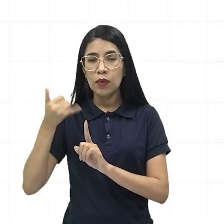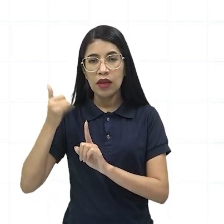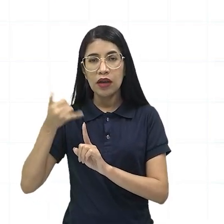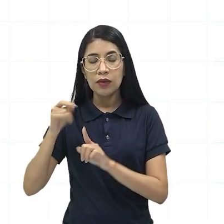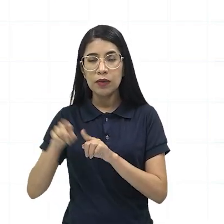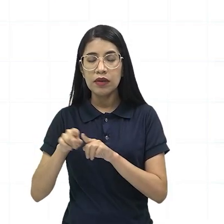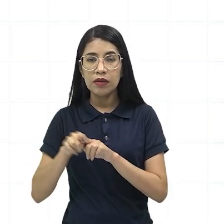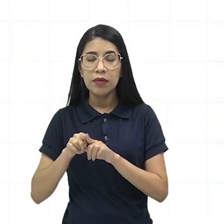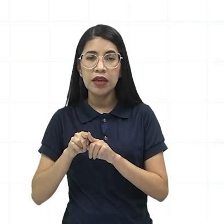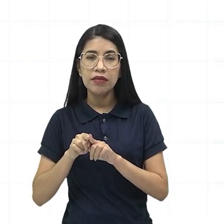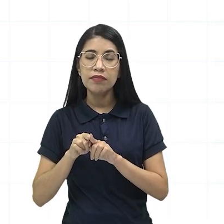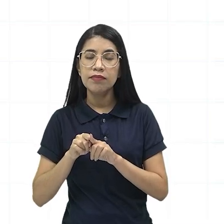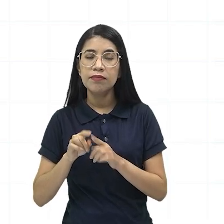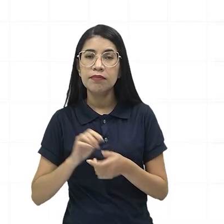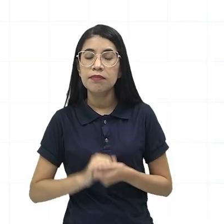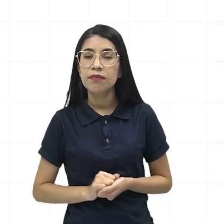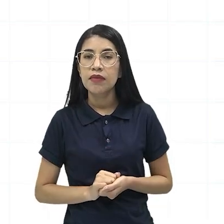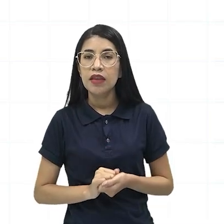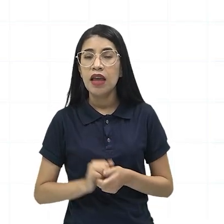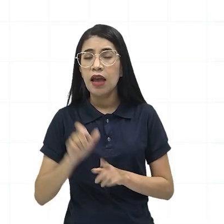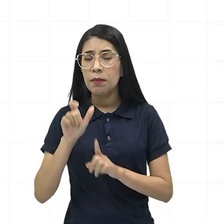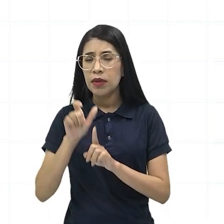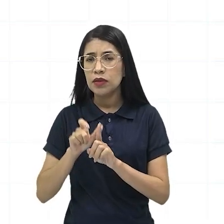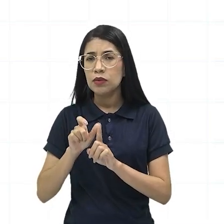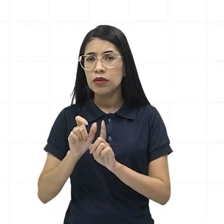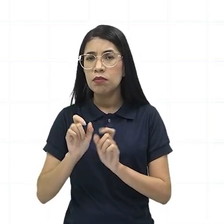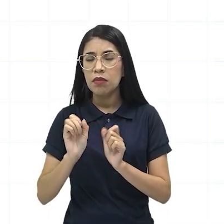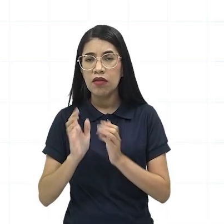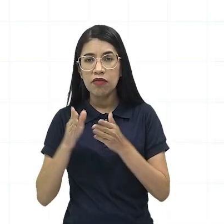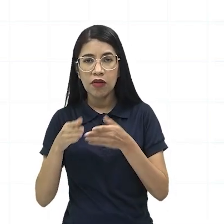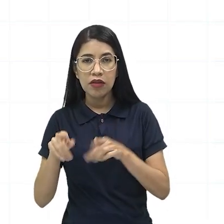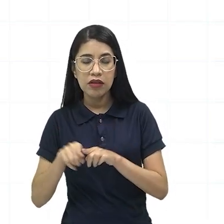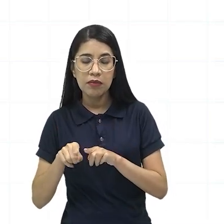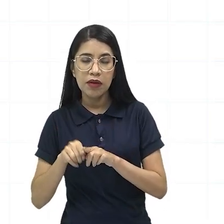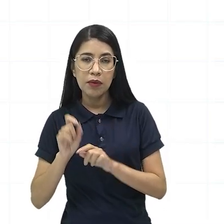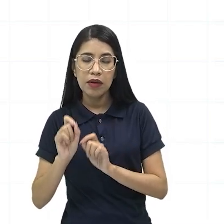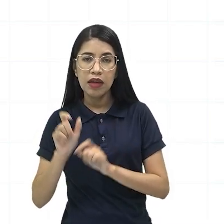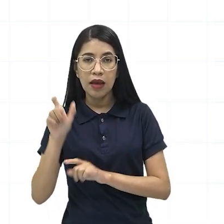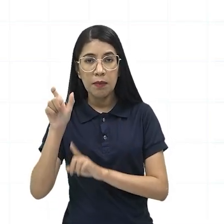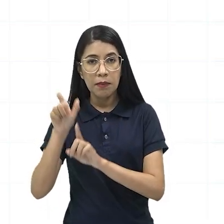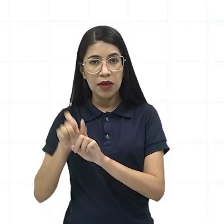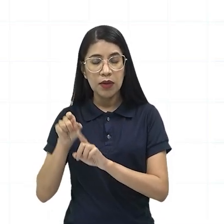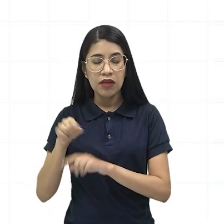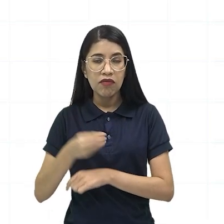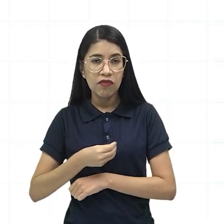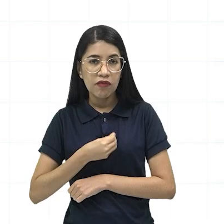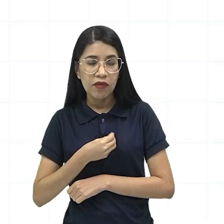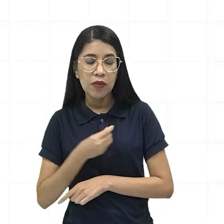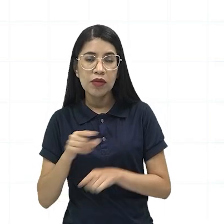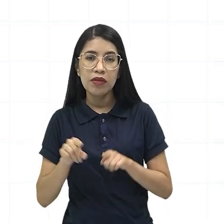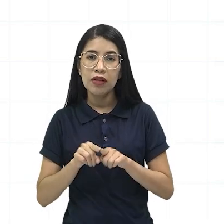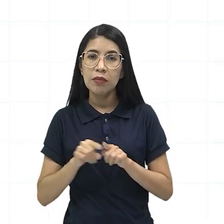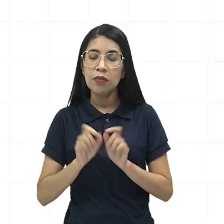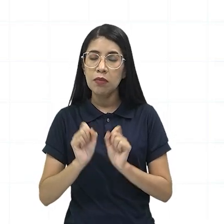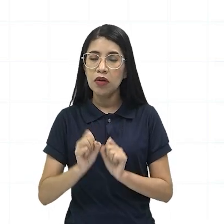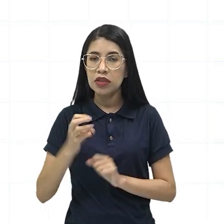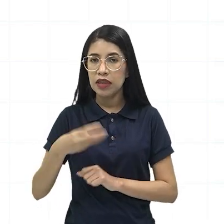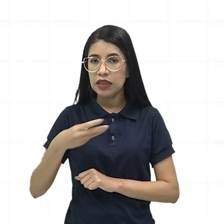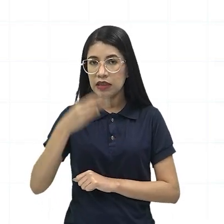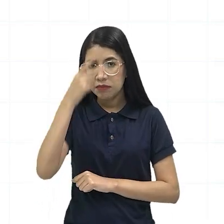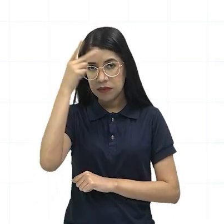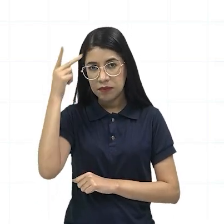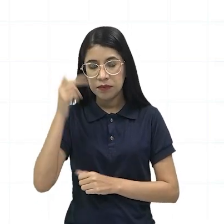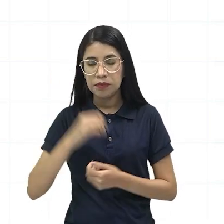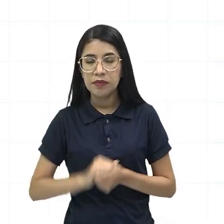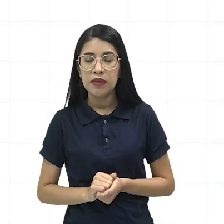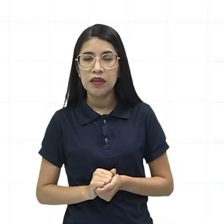primeira pessoa. Geralmente um autor ele foca nisso porque é uma situação que ele vivencia, mas também pode ser em terceira. E a gente